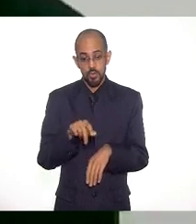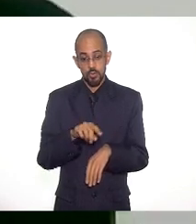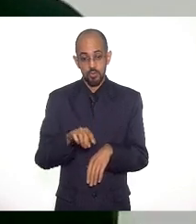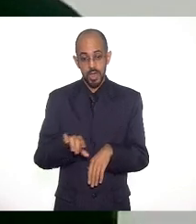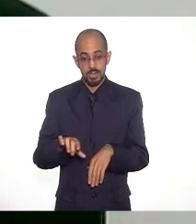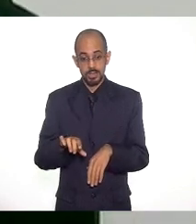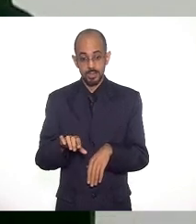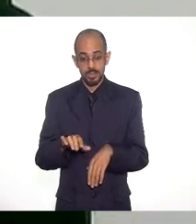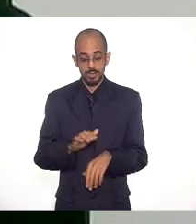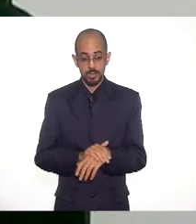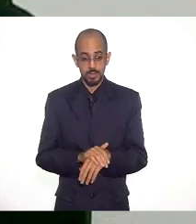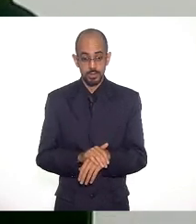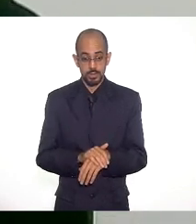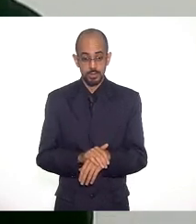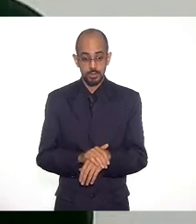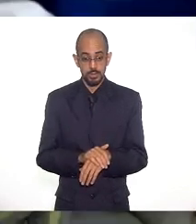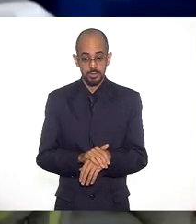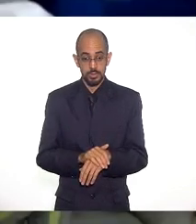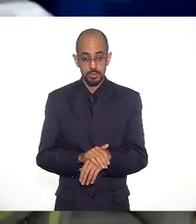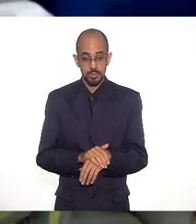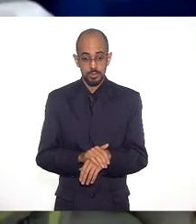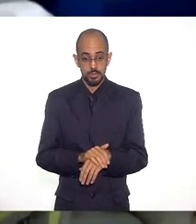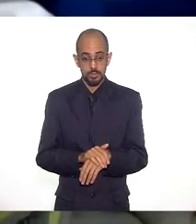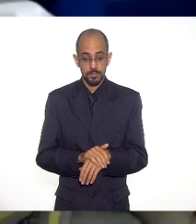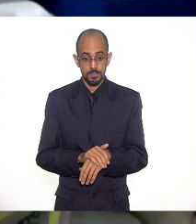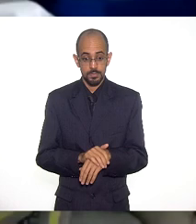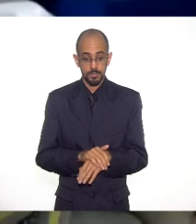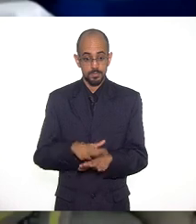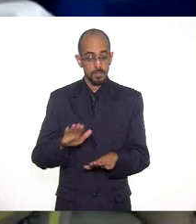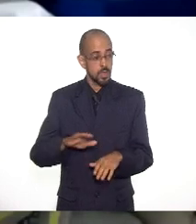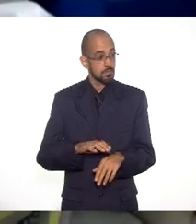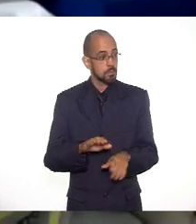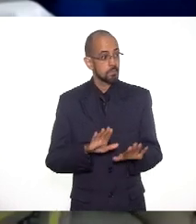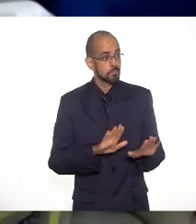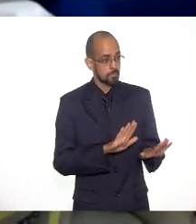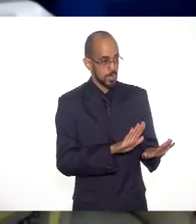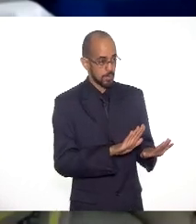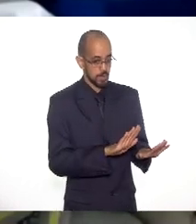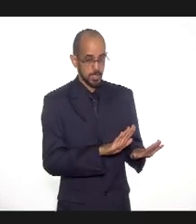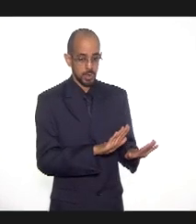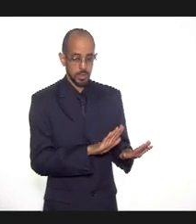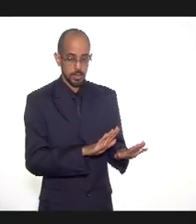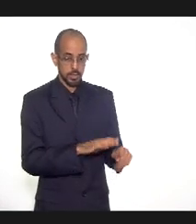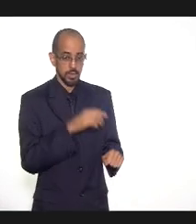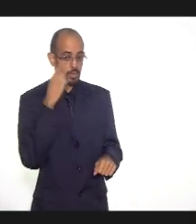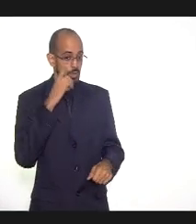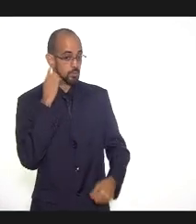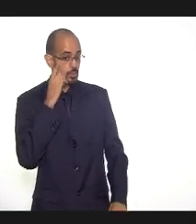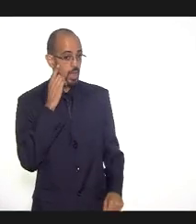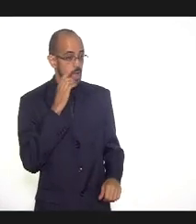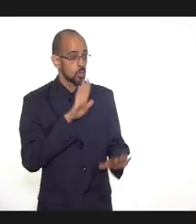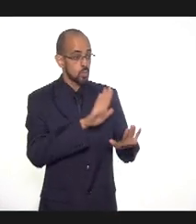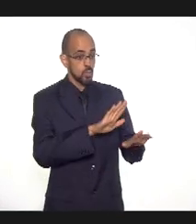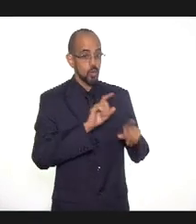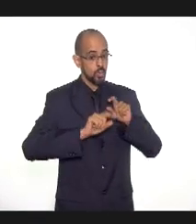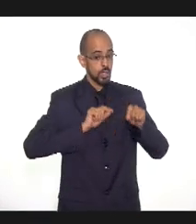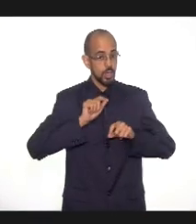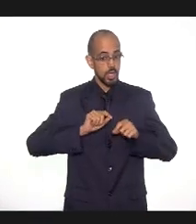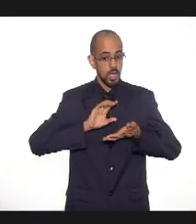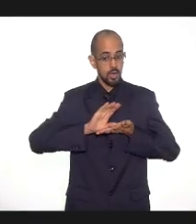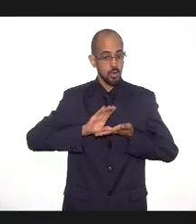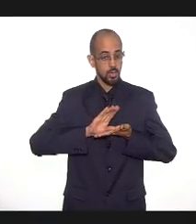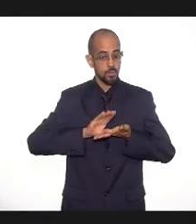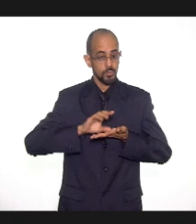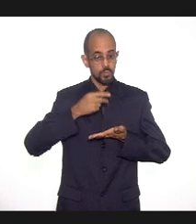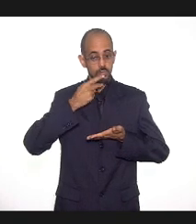Constituição dará esse direito. Não, deputado Márcio, a Constituição, em relação à imunidade, ela também prevê sobre